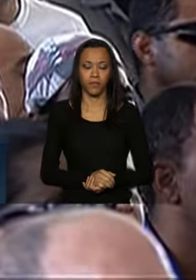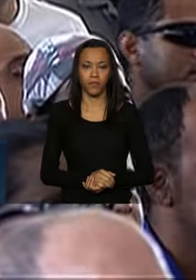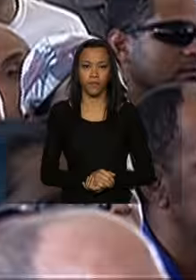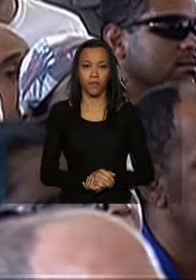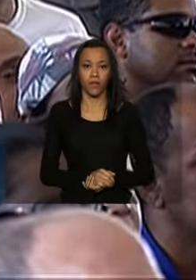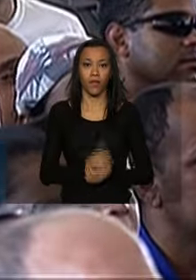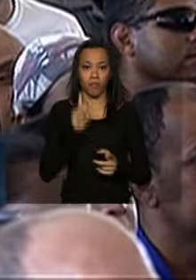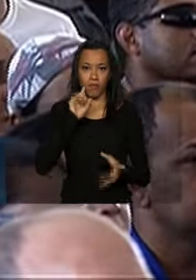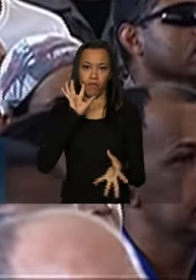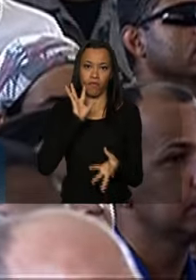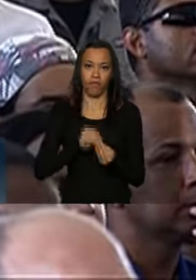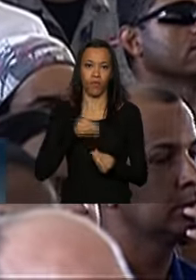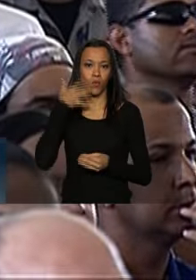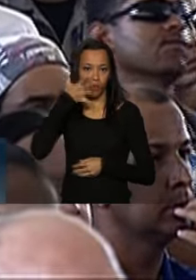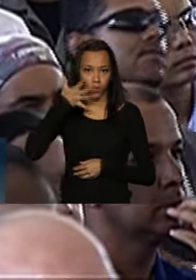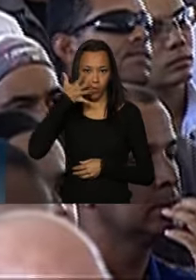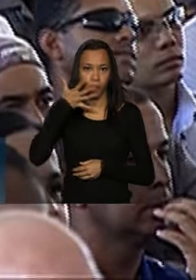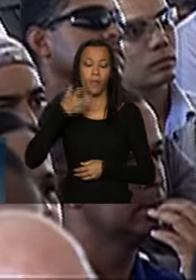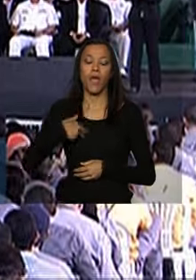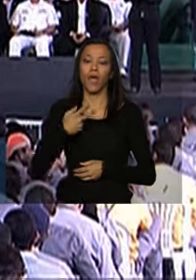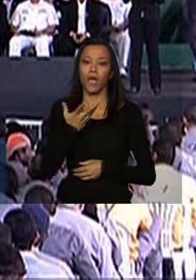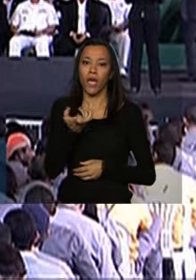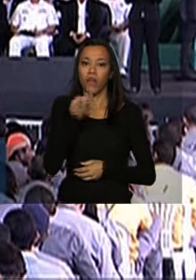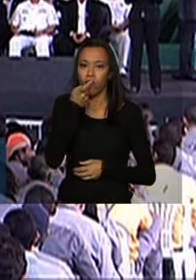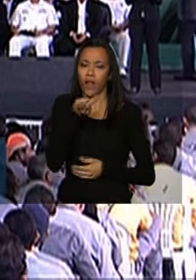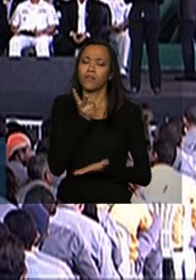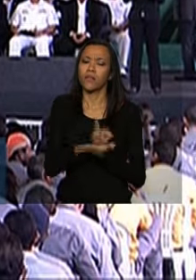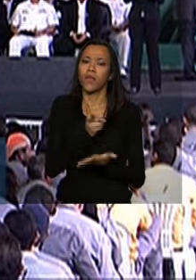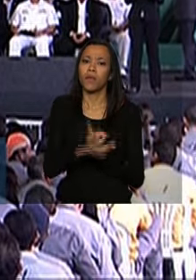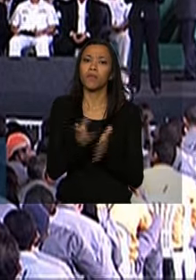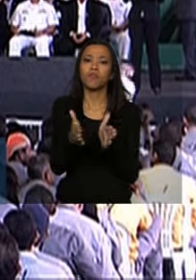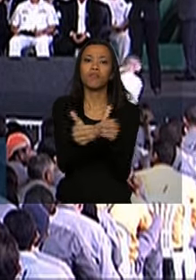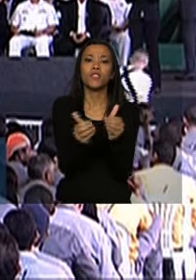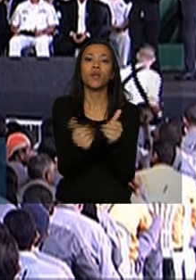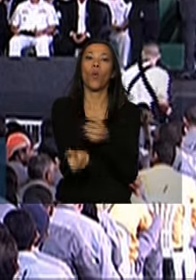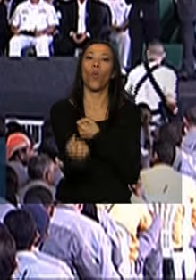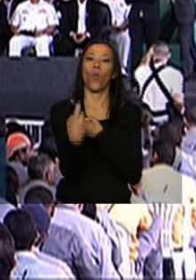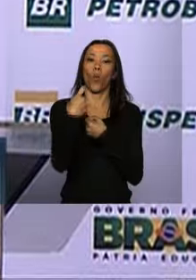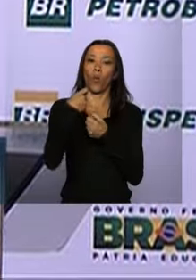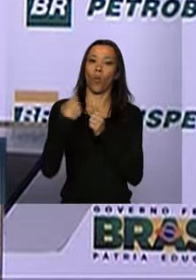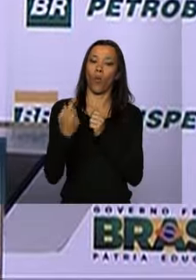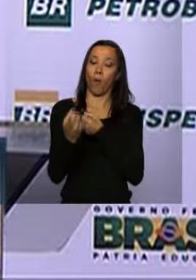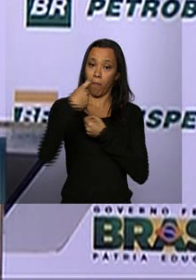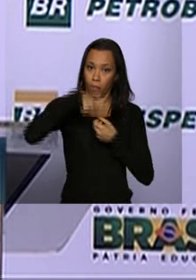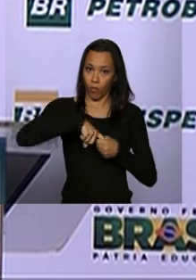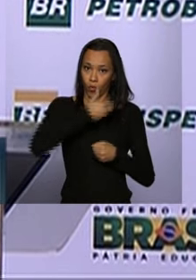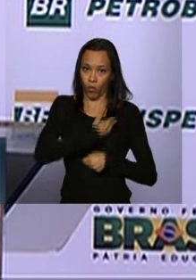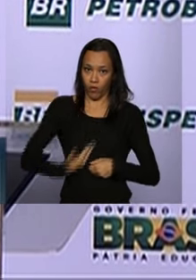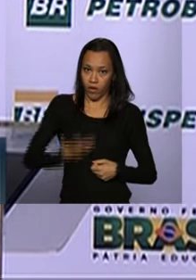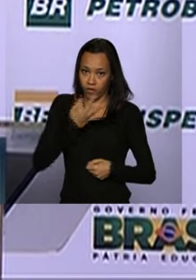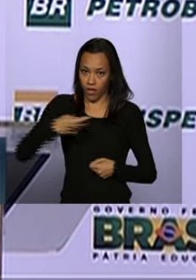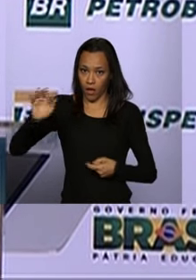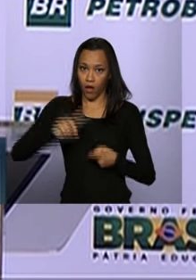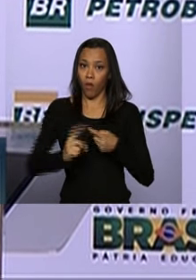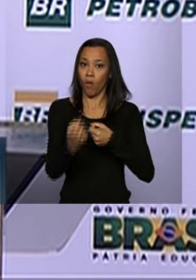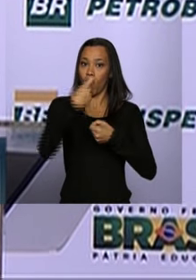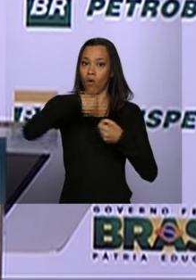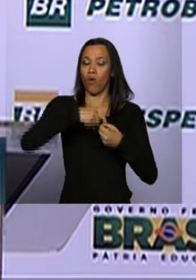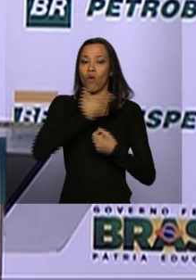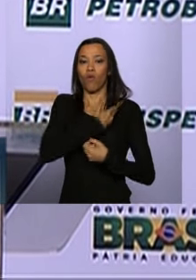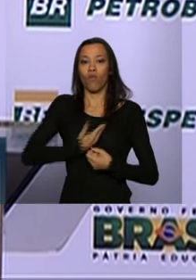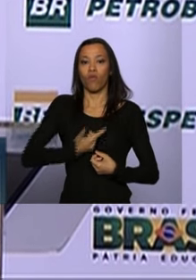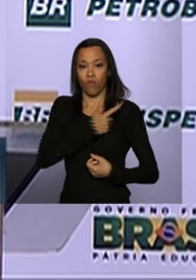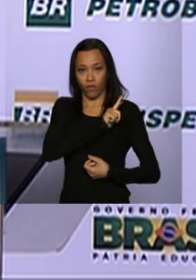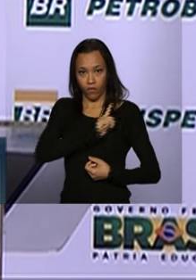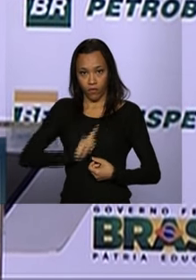Para concluir, quero contar sempre com o apoio e os investimentos do governo federal, o governo estadual, o